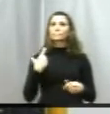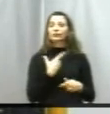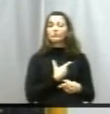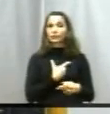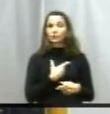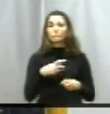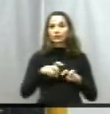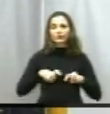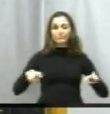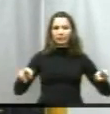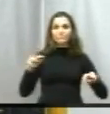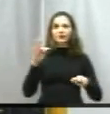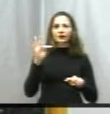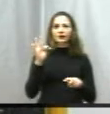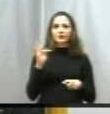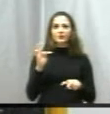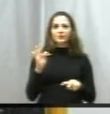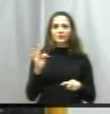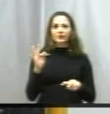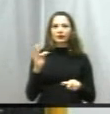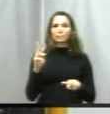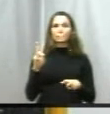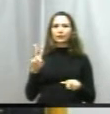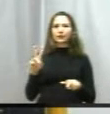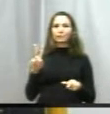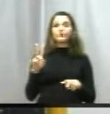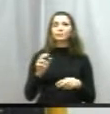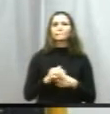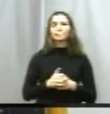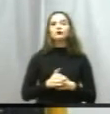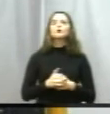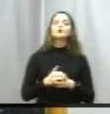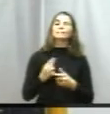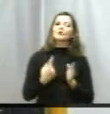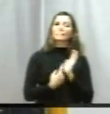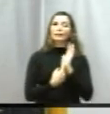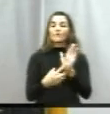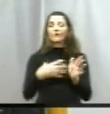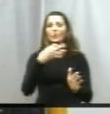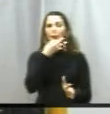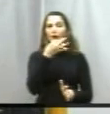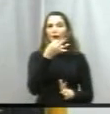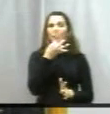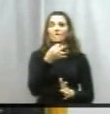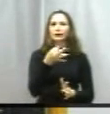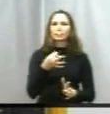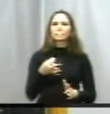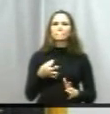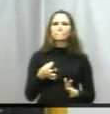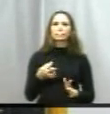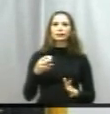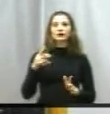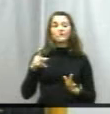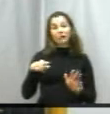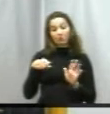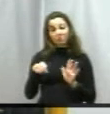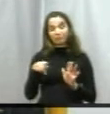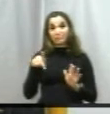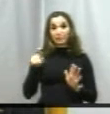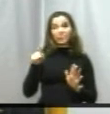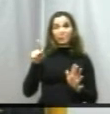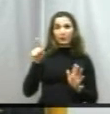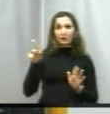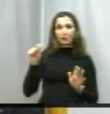do Partido Verde, eu e o Adilson Vital, apresentamos a proposta no PPA